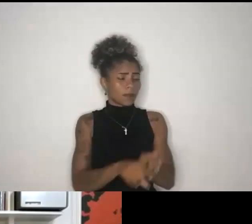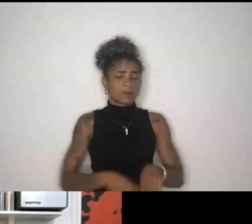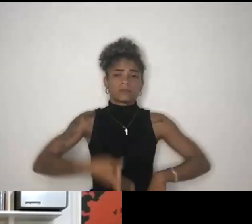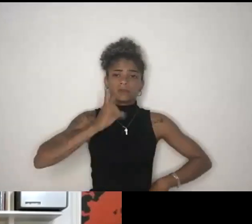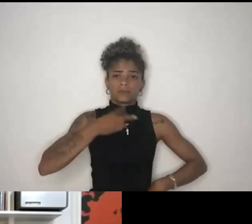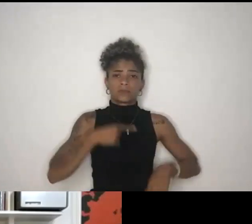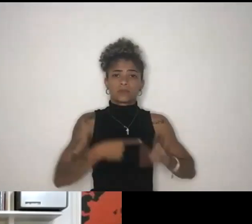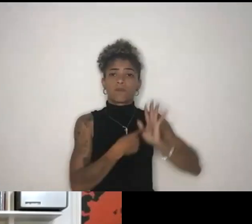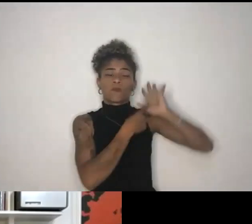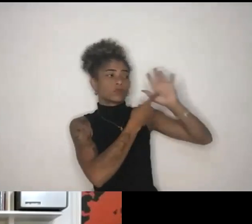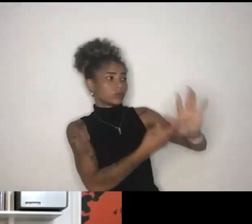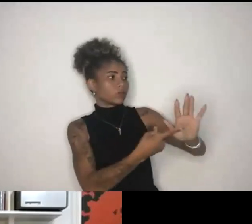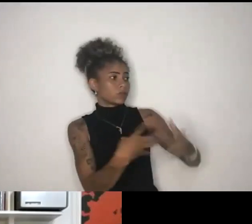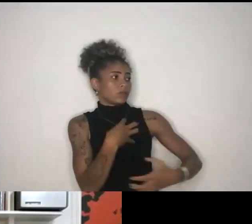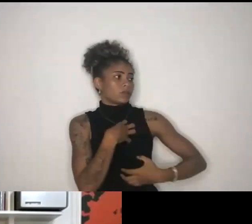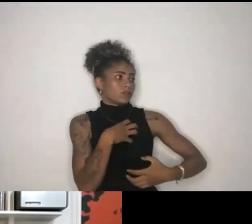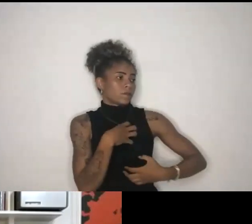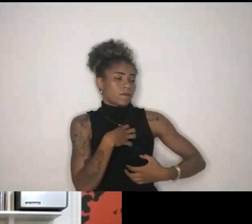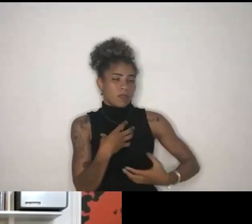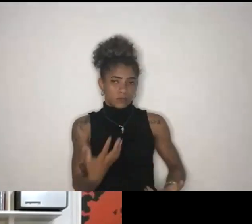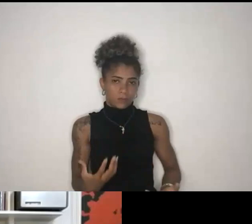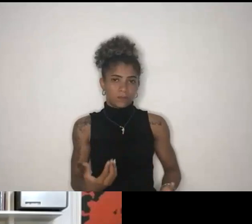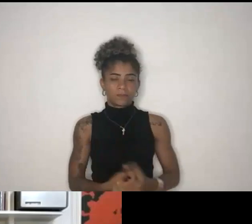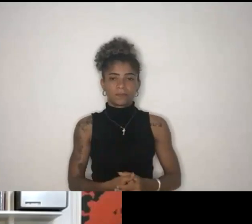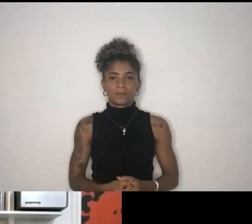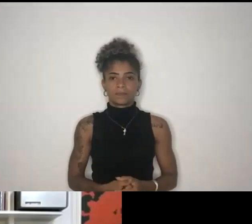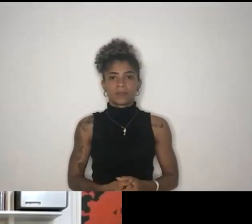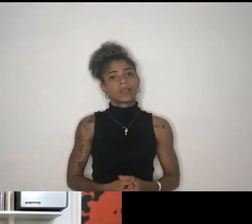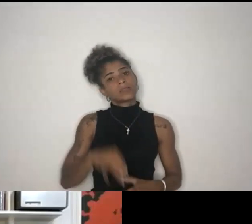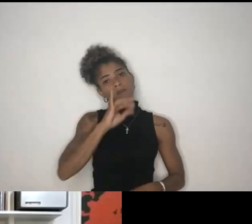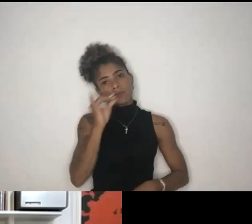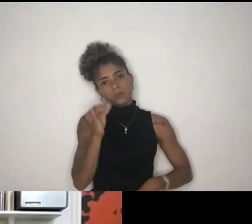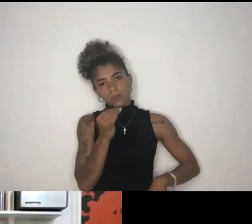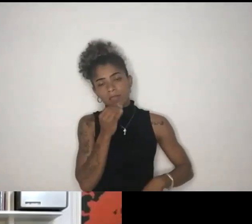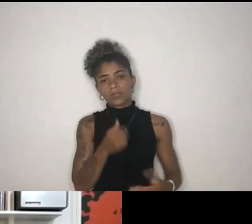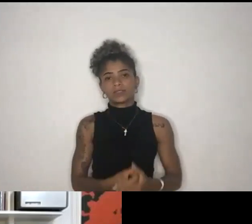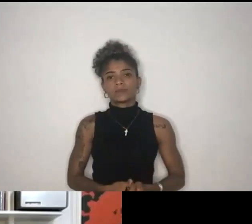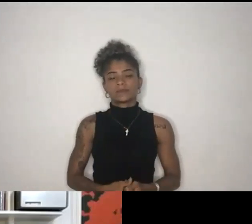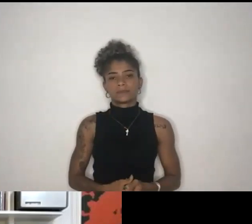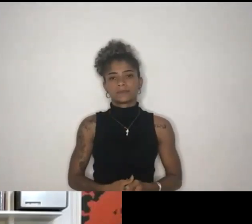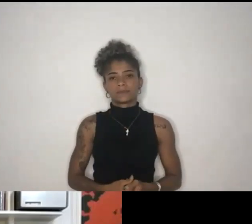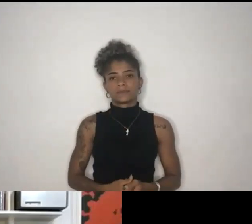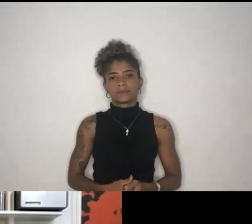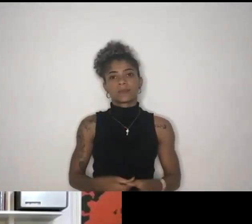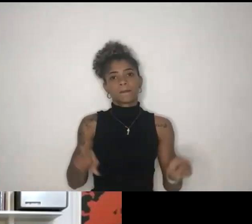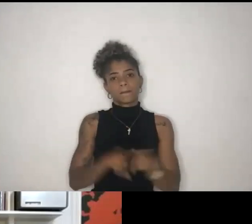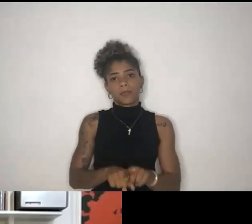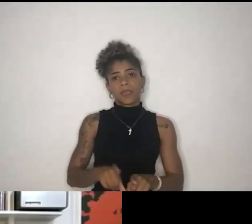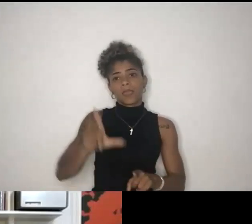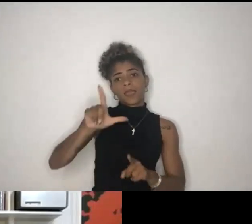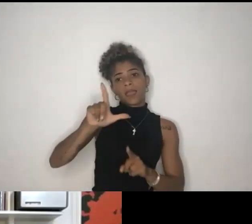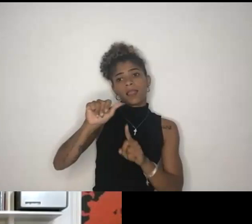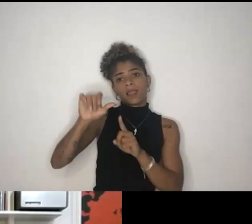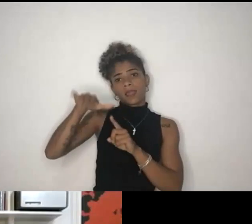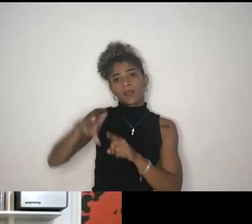toda essa esse sentimento de consideração de dessa oportunidade e o Instituto ling que eu não conheço